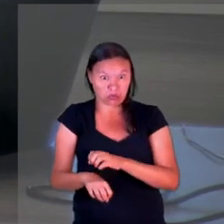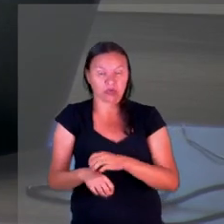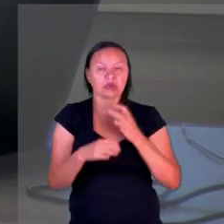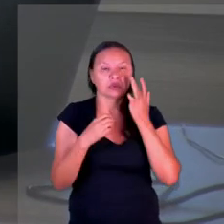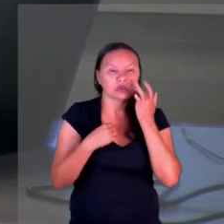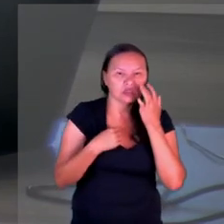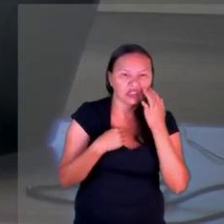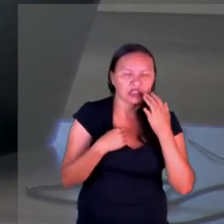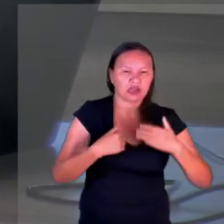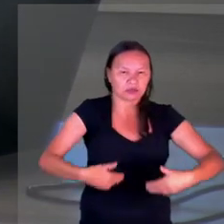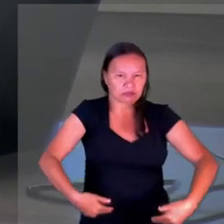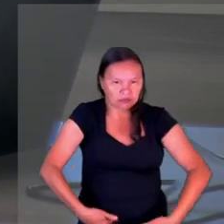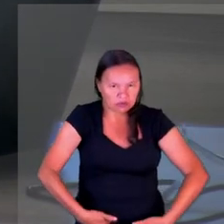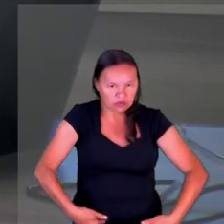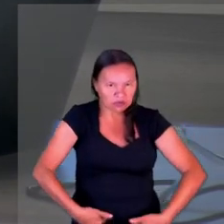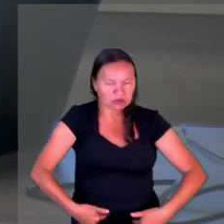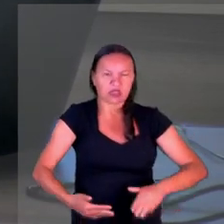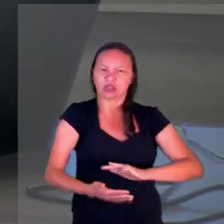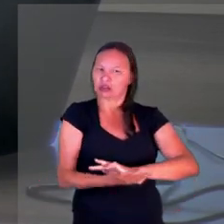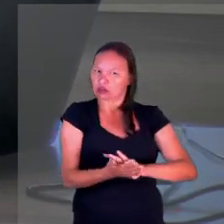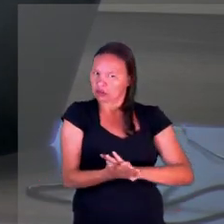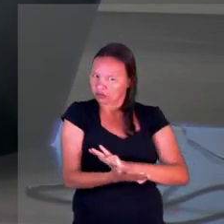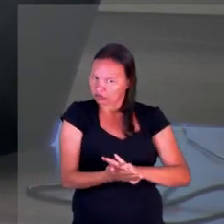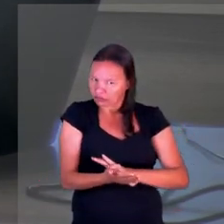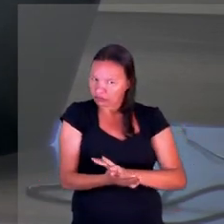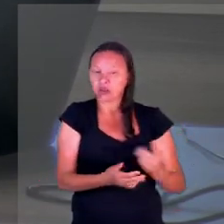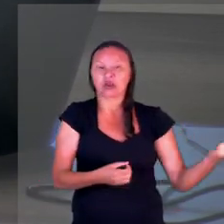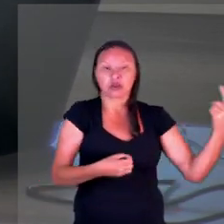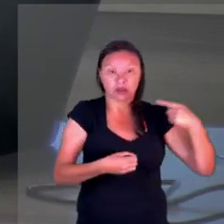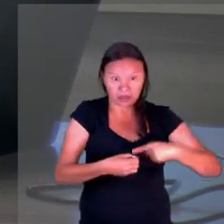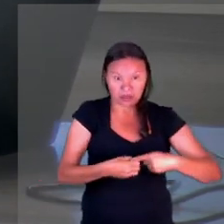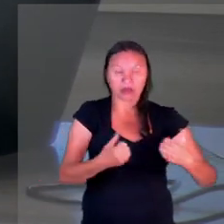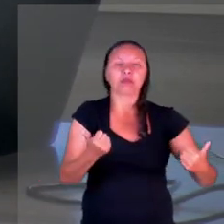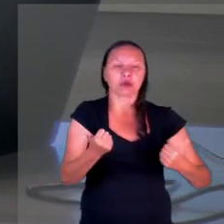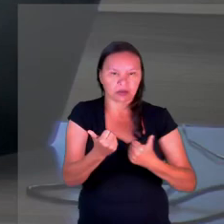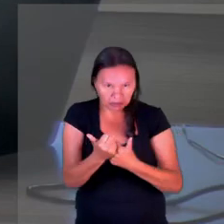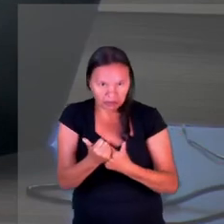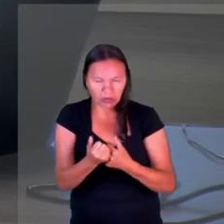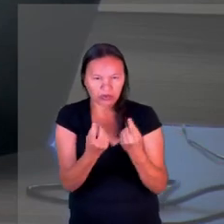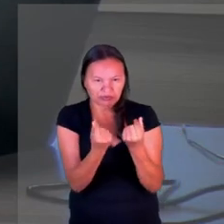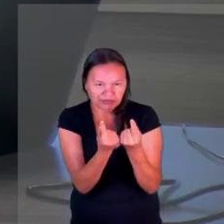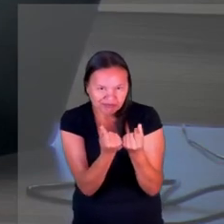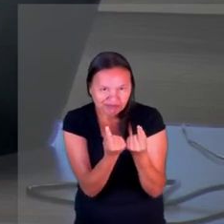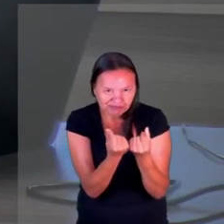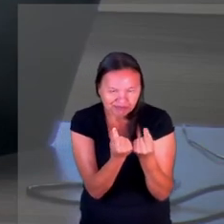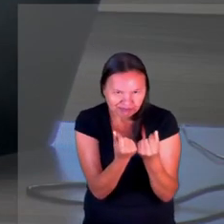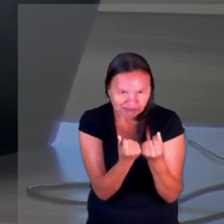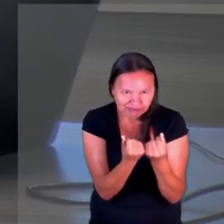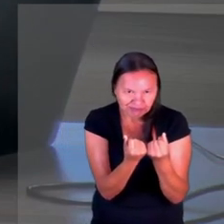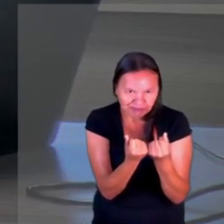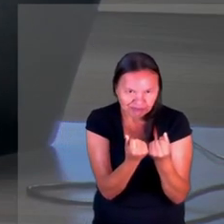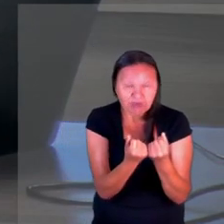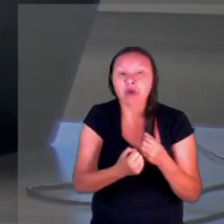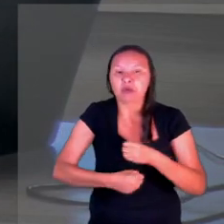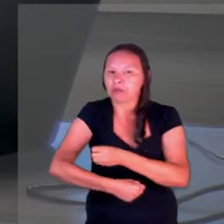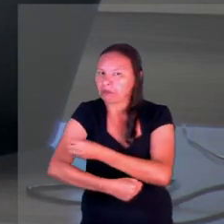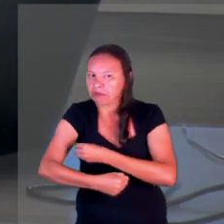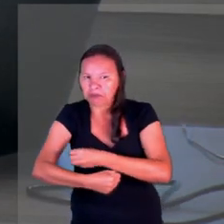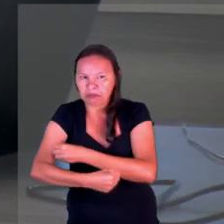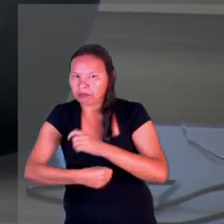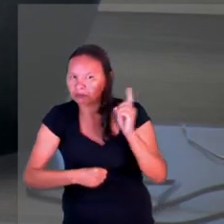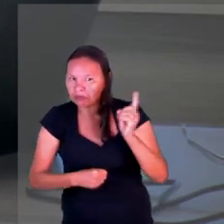fome ele ele traz o aporte financeiro não apenas para as cozinhas eh